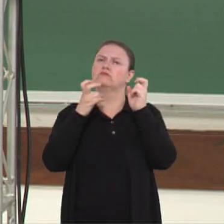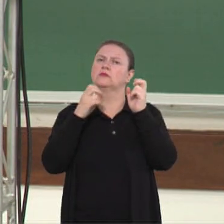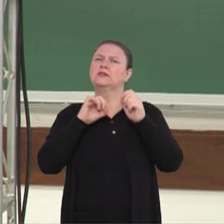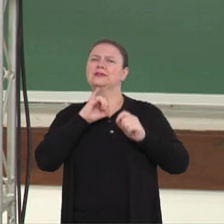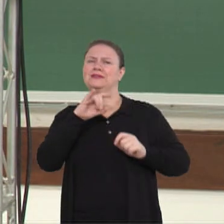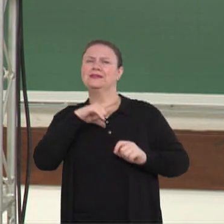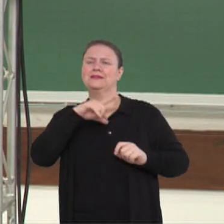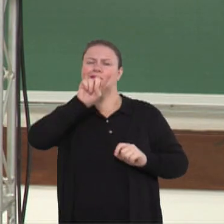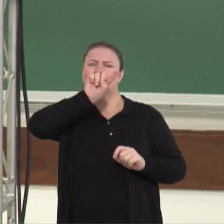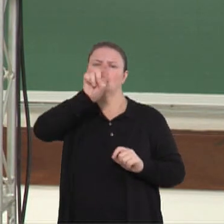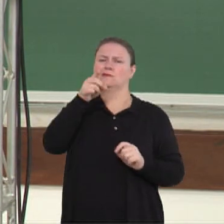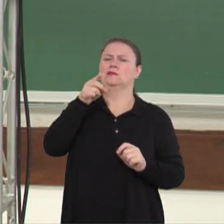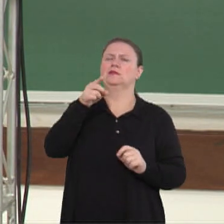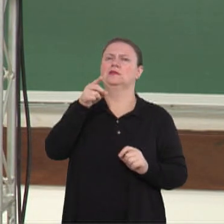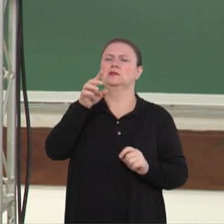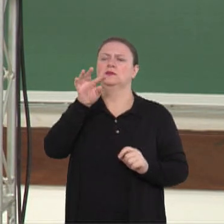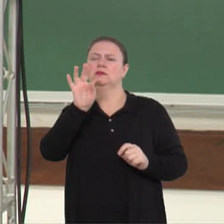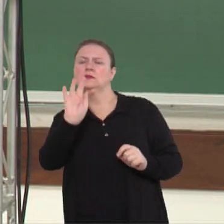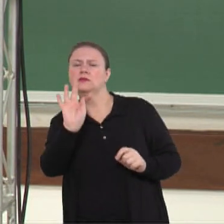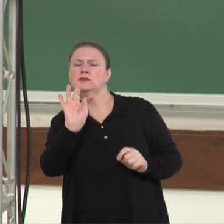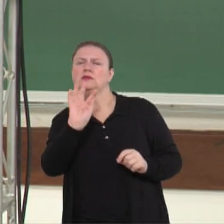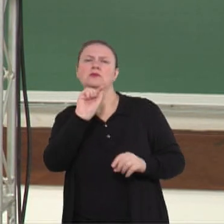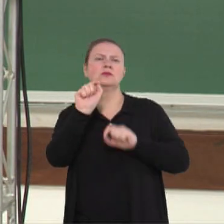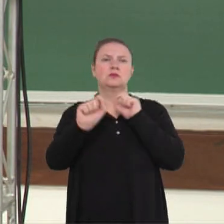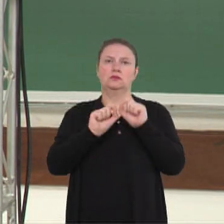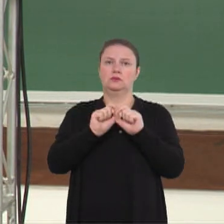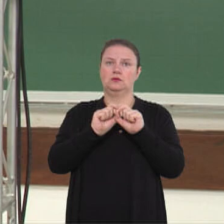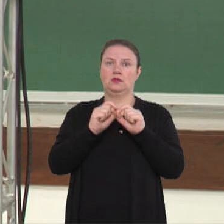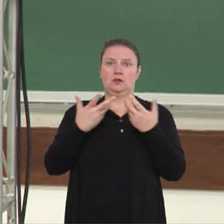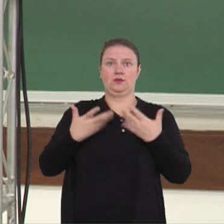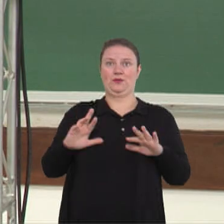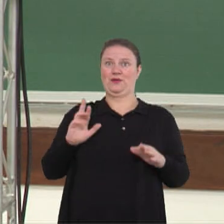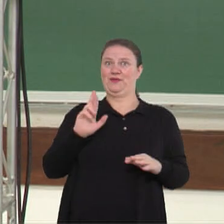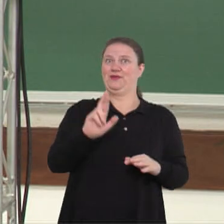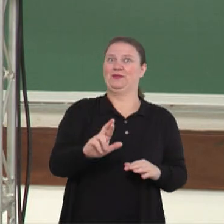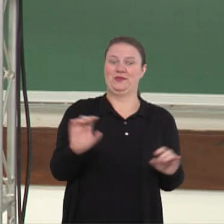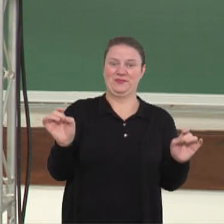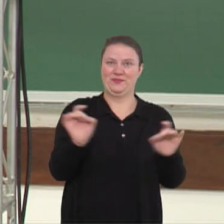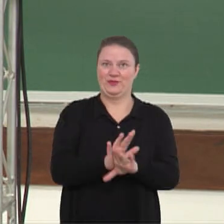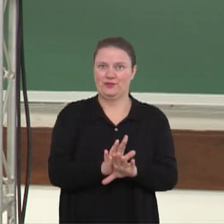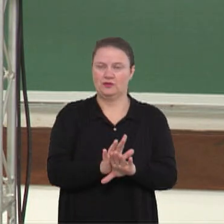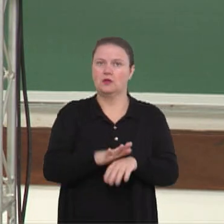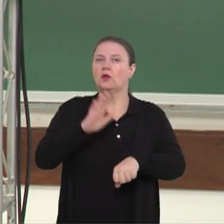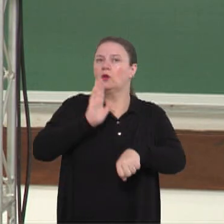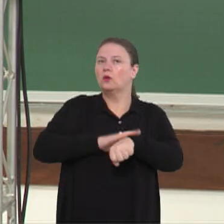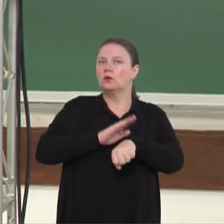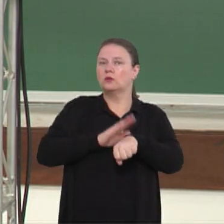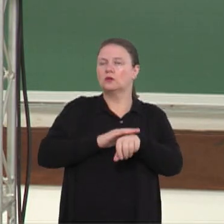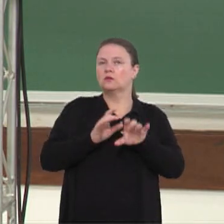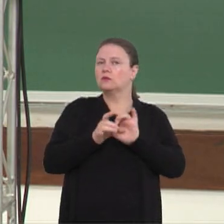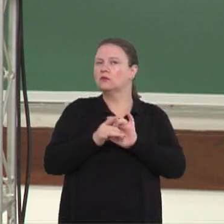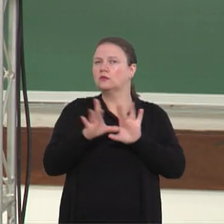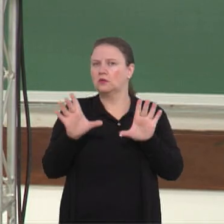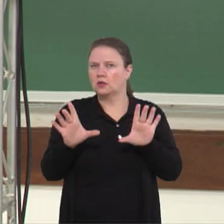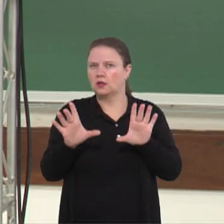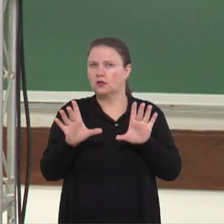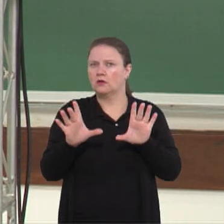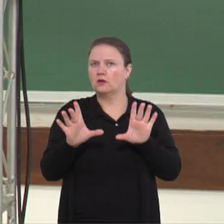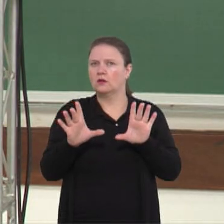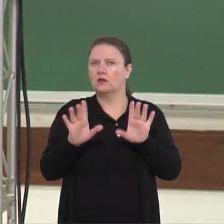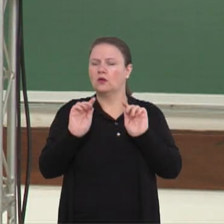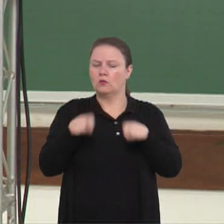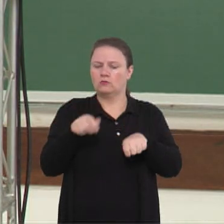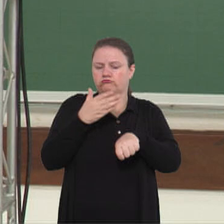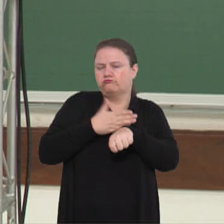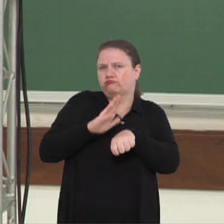apóstrofo te como é que seria construído no caso da resposta pronta não então vou dar um tempinho para que vocês possam